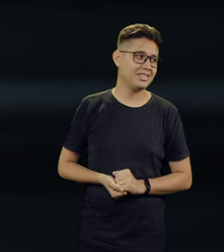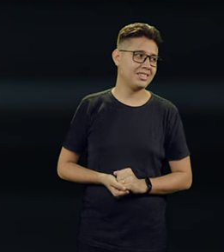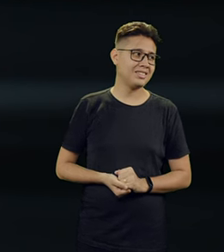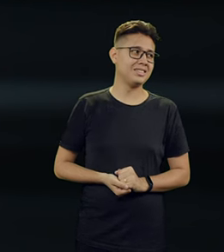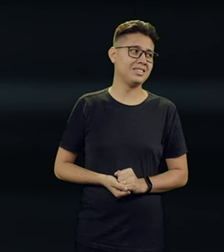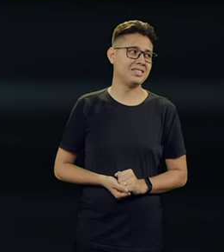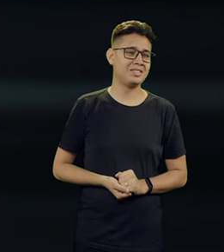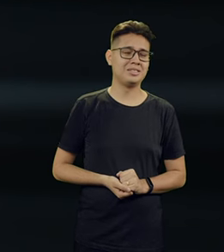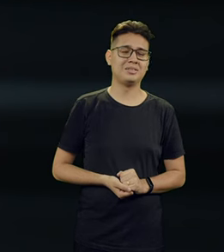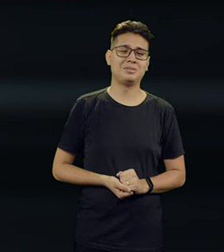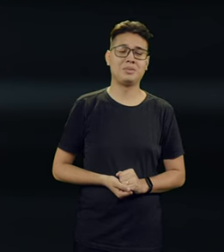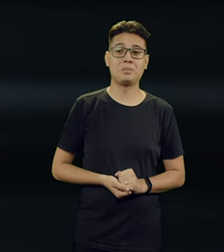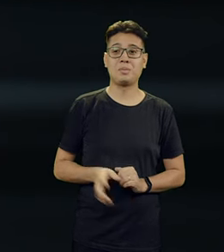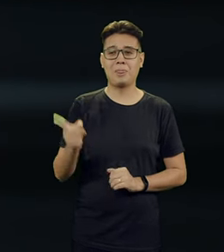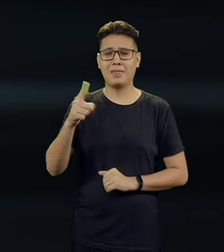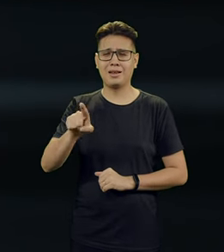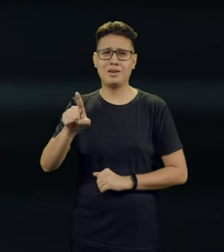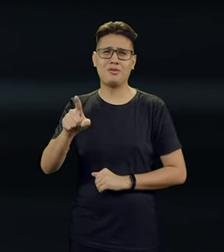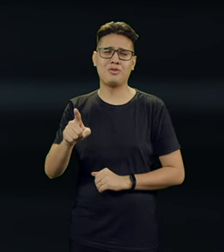Mas ele foi lá,